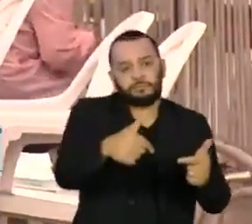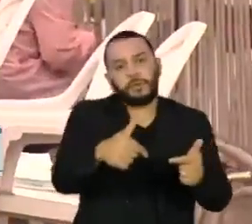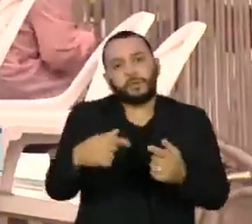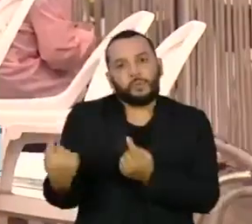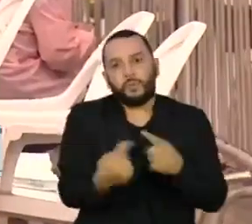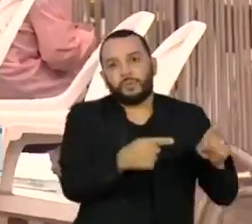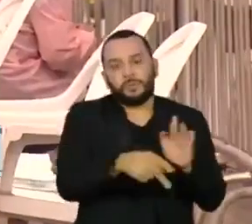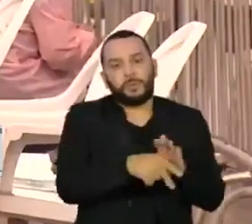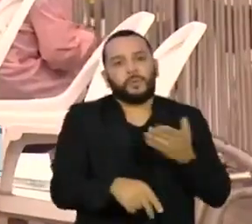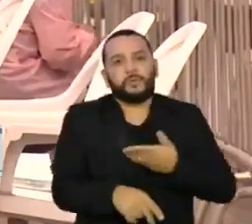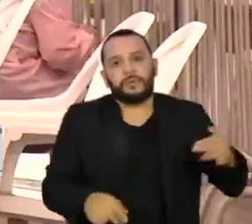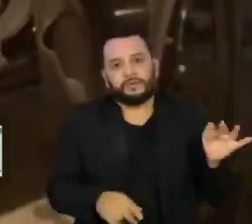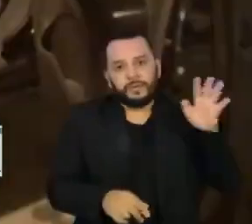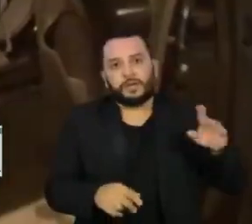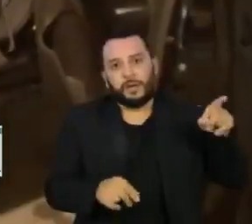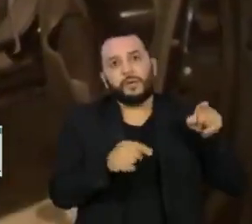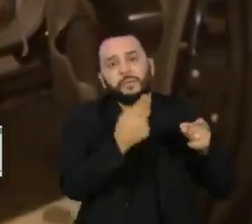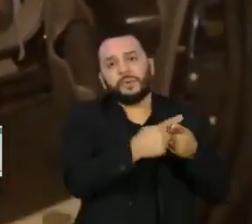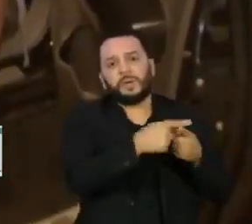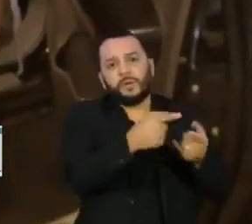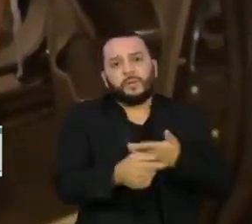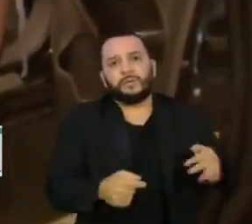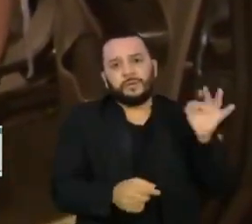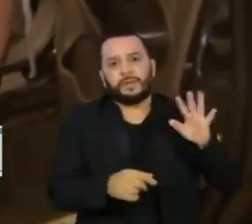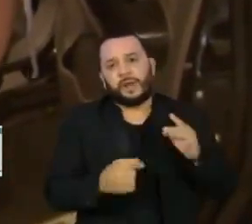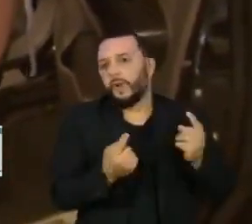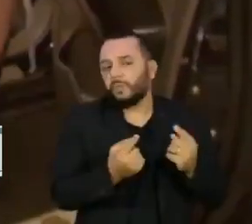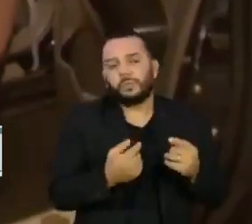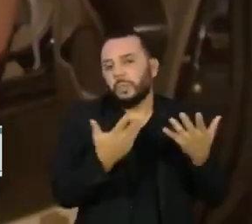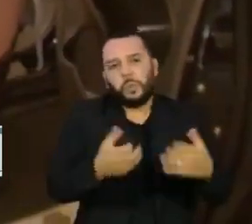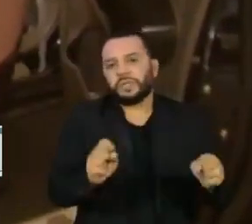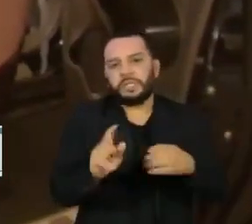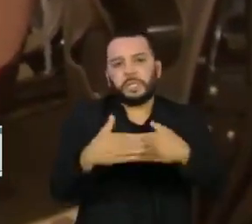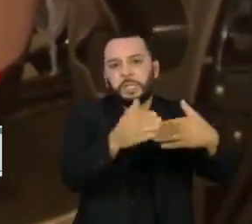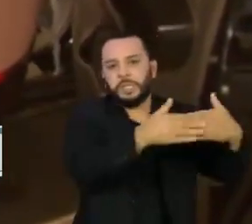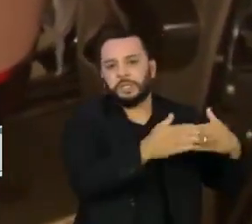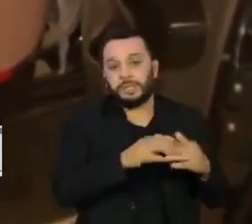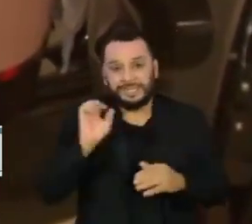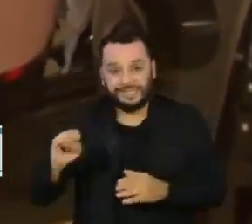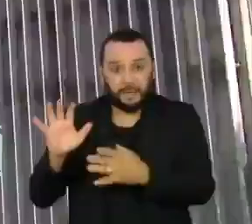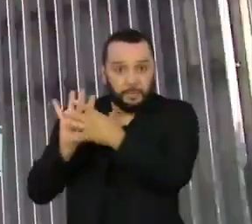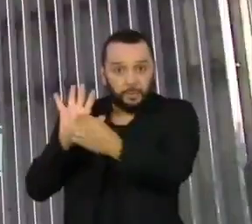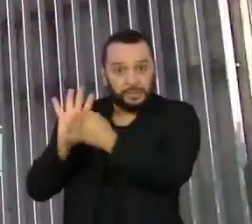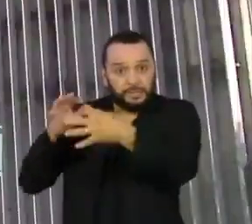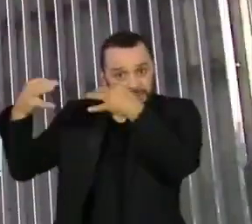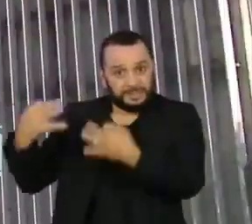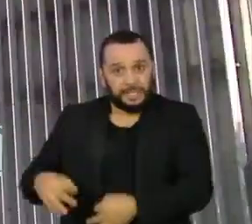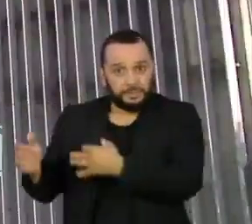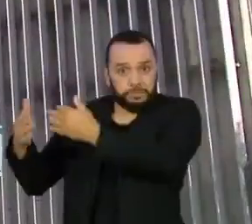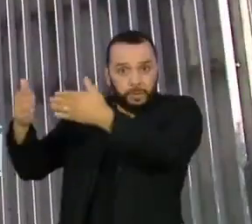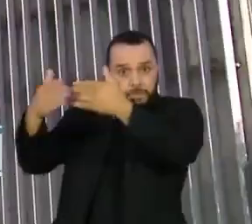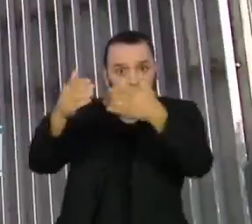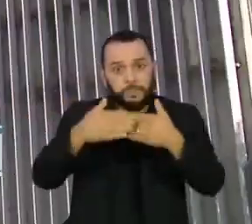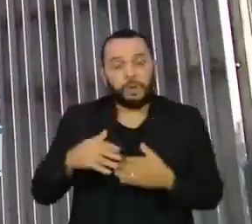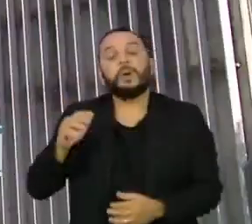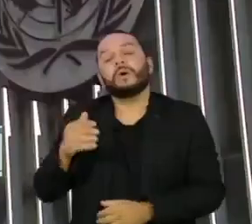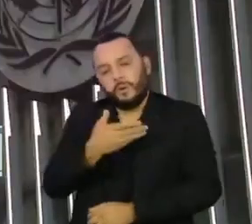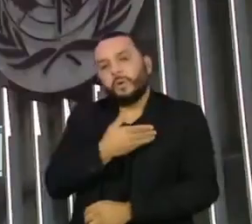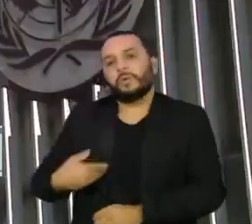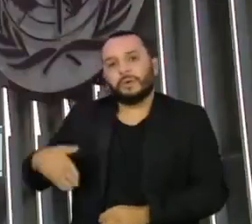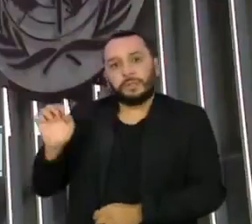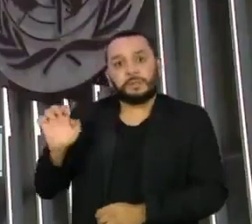federal que é contra as medidas restritivas caso o modelo de certo os governos estaduais devem